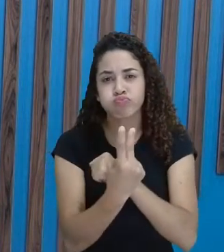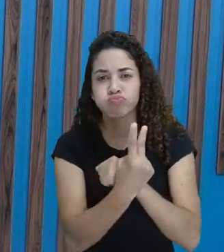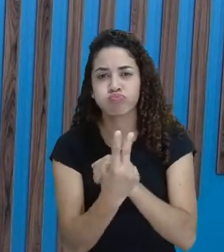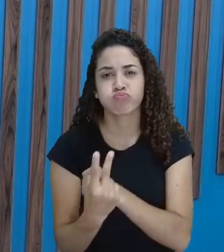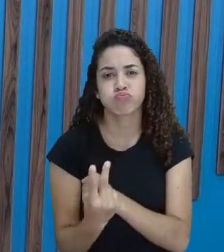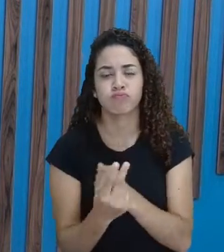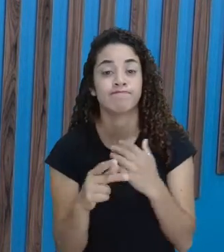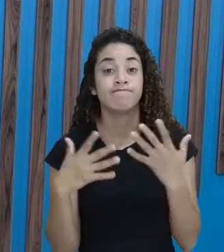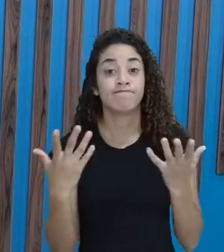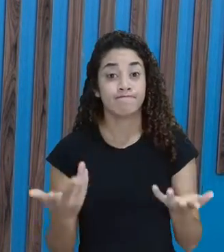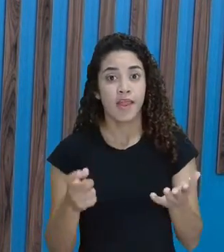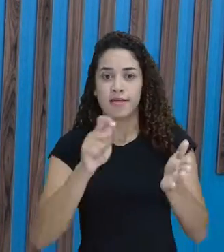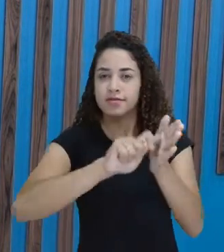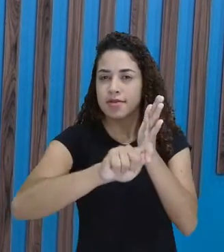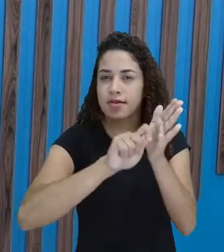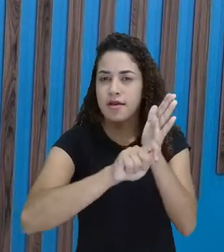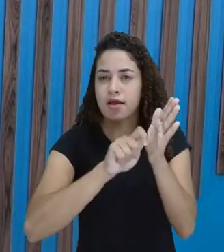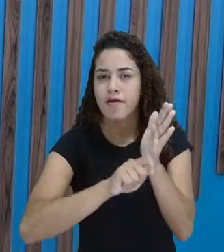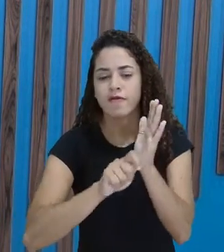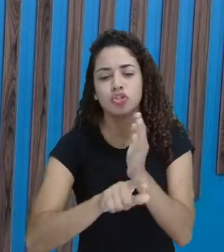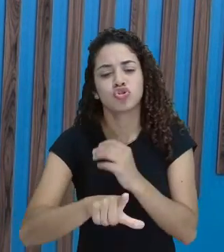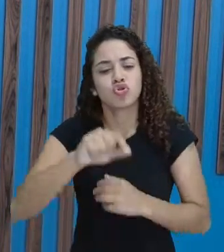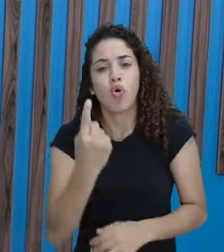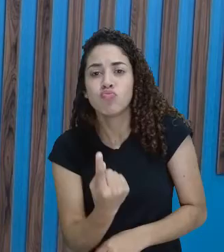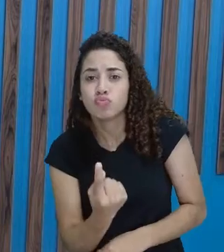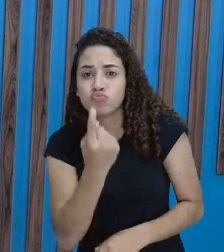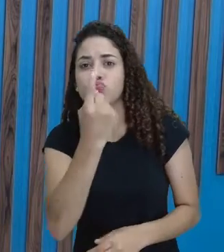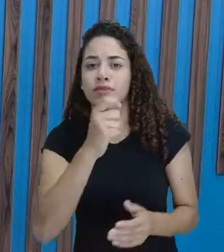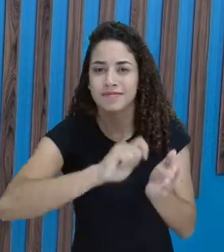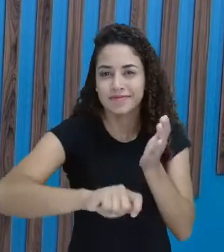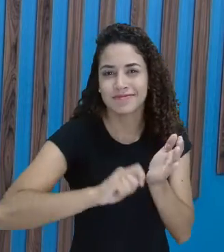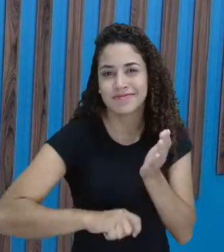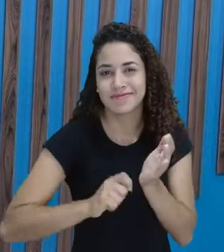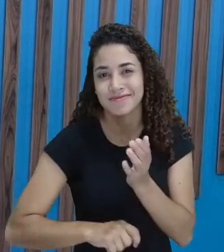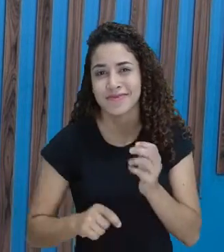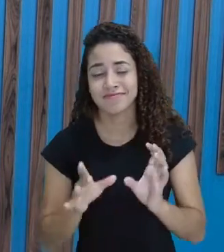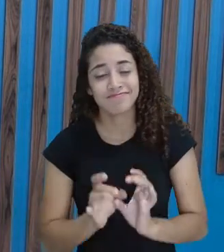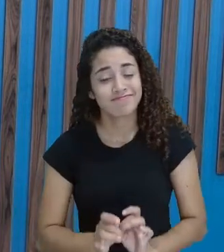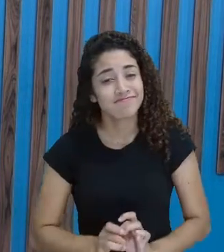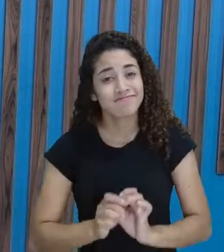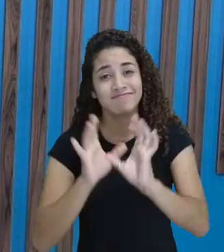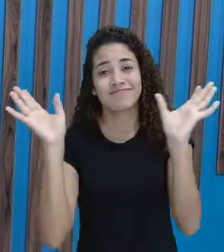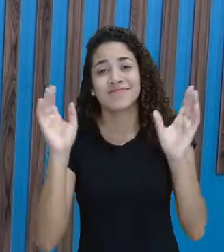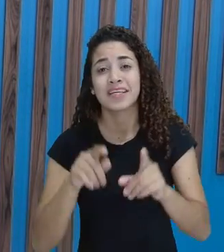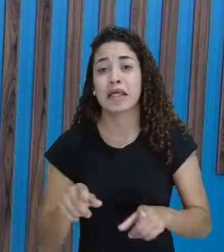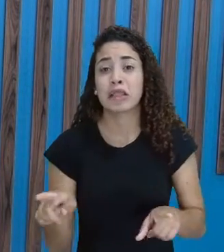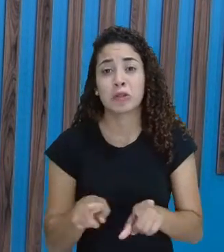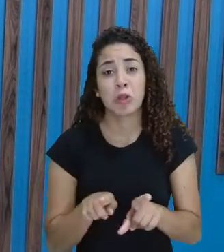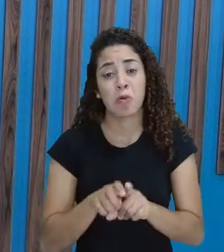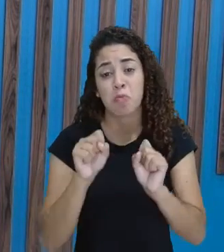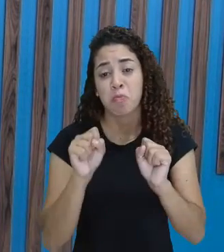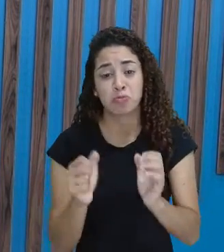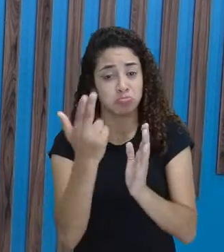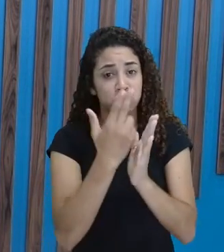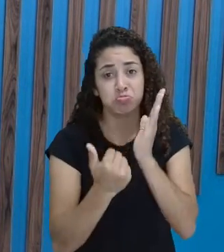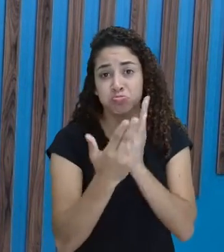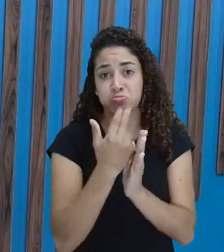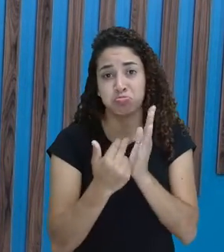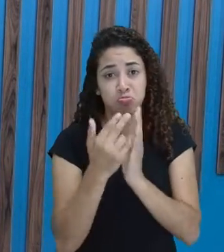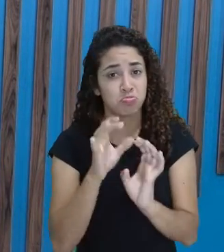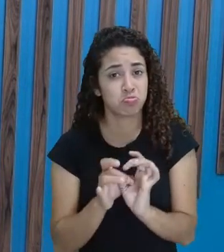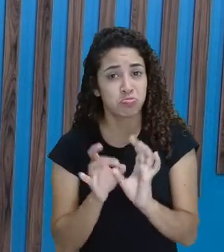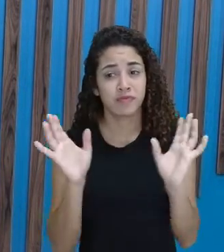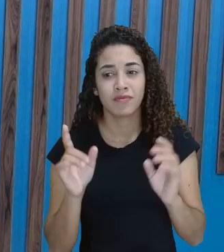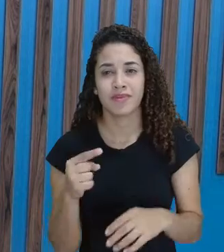proteger-se. E aí, escreve aí, escolhe o que tu vai escrever e fica bem à vontade. Se quiser também desenhar, desenha, tá certo?